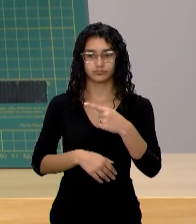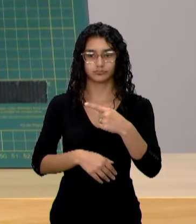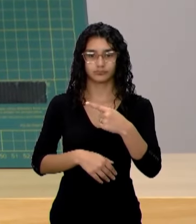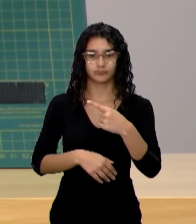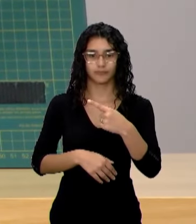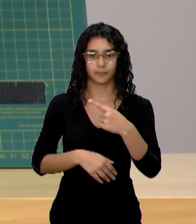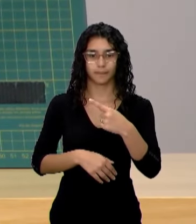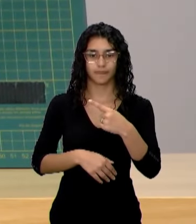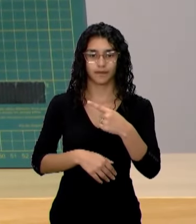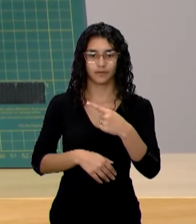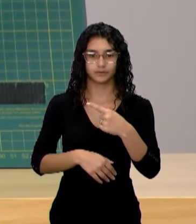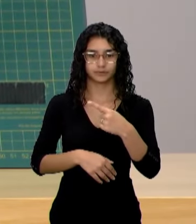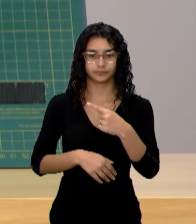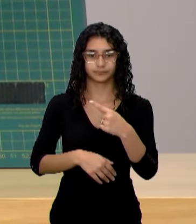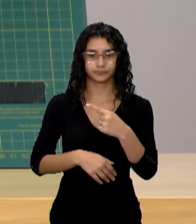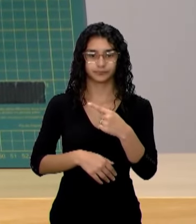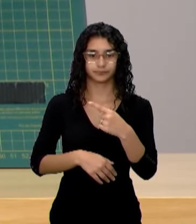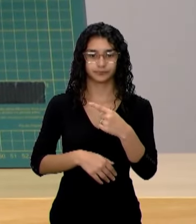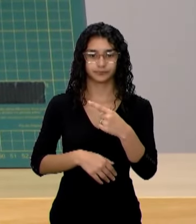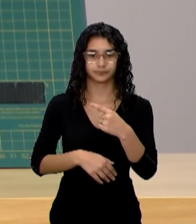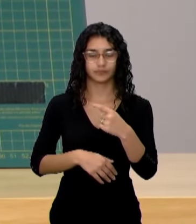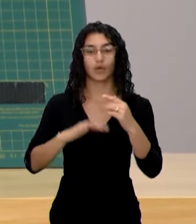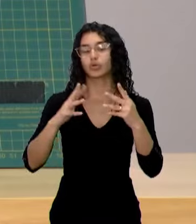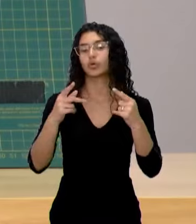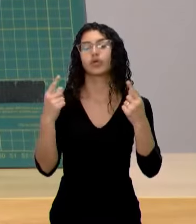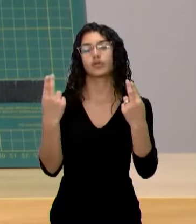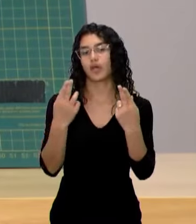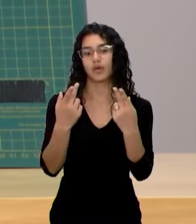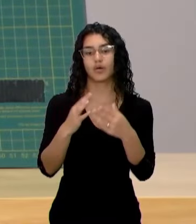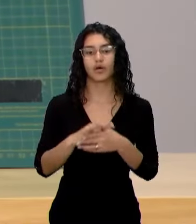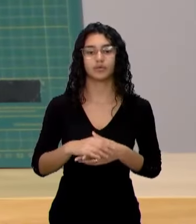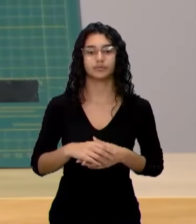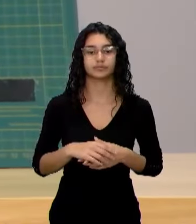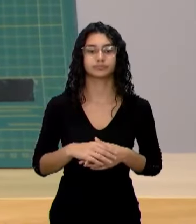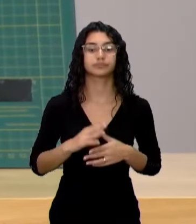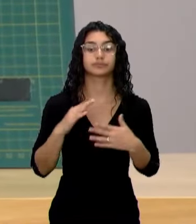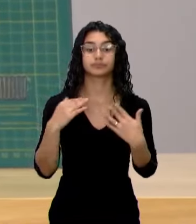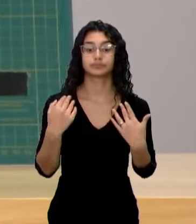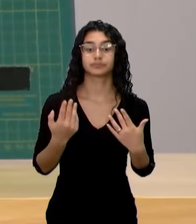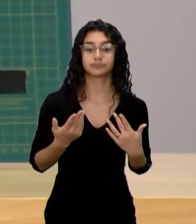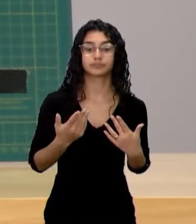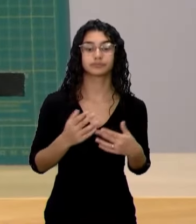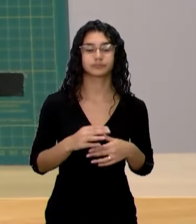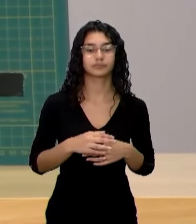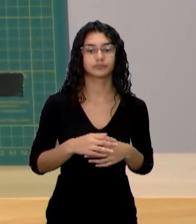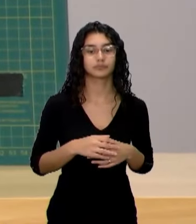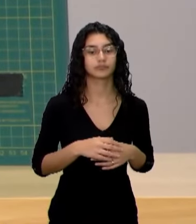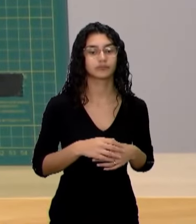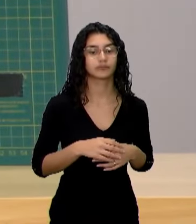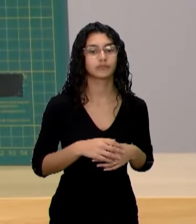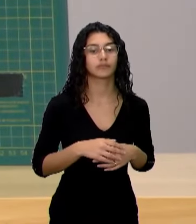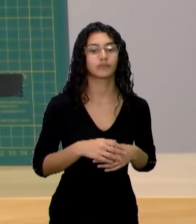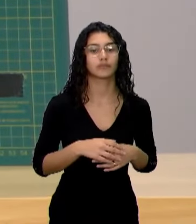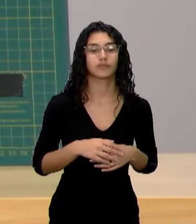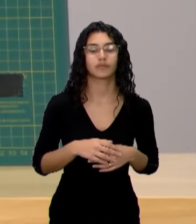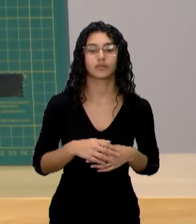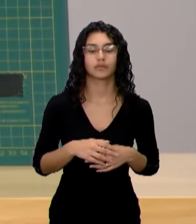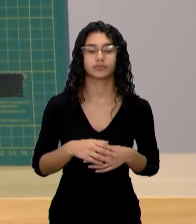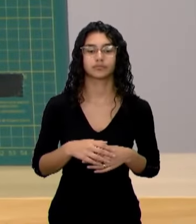cá assim, ó. Eu vou medir esse daqui. Todos são iguais, né, Vivi? Sim. Então, ó, a gente costuma fazer assim, né,